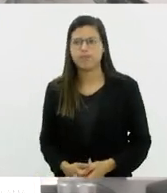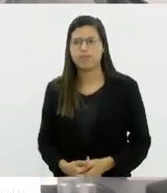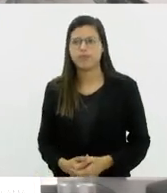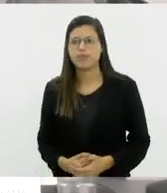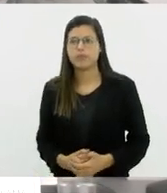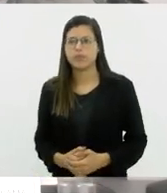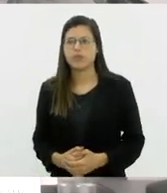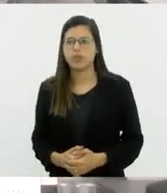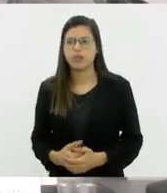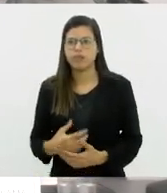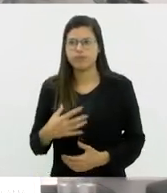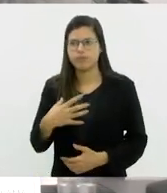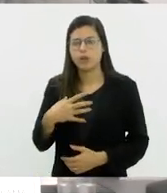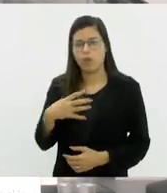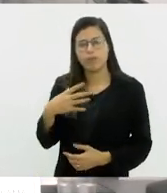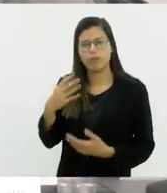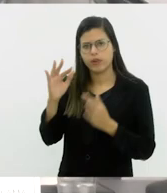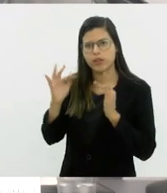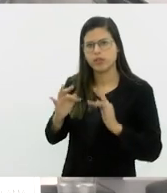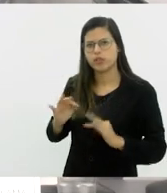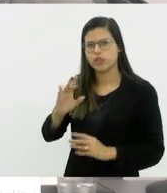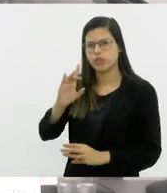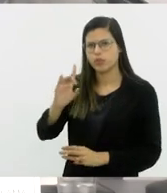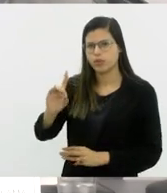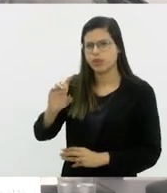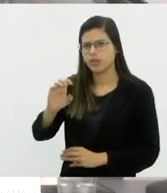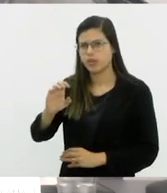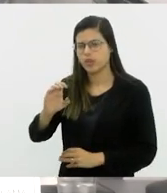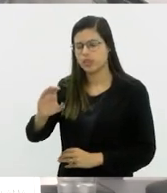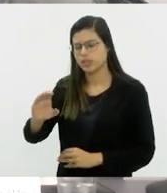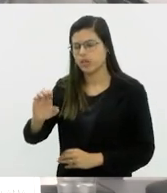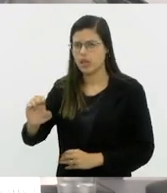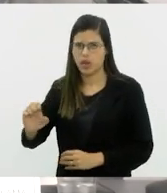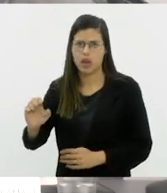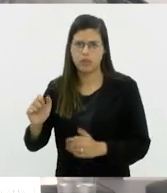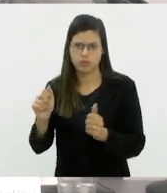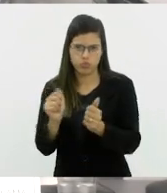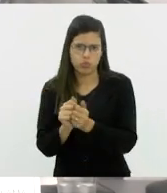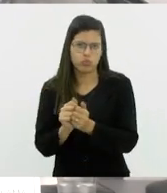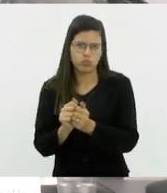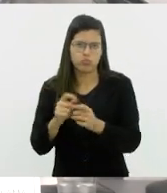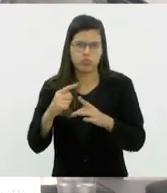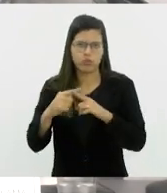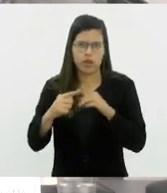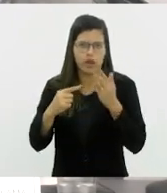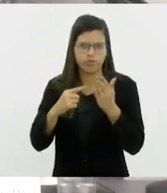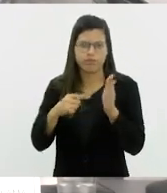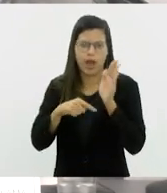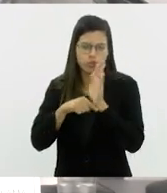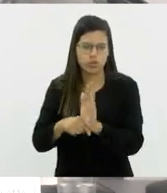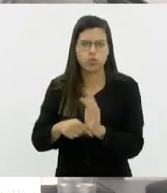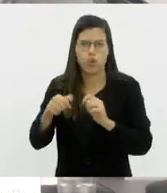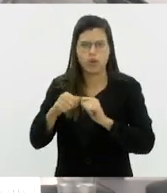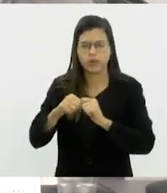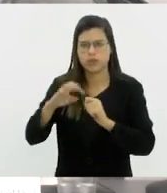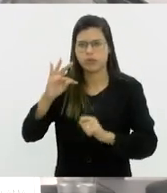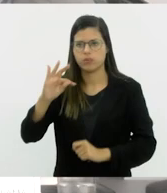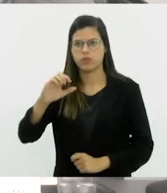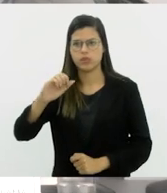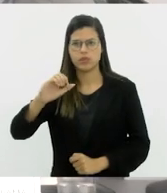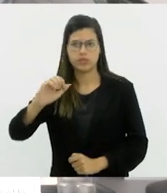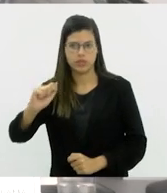contente, brigadeiro, que o DSEA esteja aqui conosco, porque ele foi fundamental para aquele outro TAC, que é o seguinte, que é a questão da